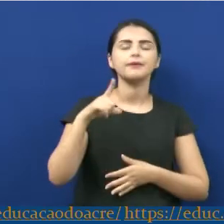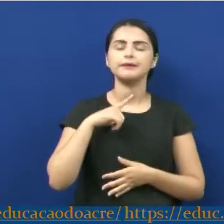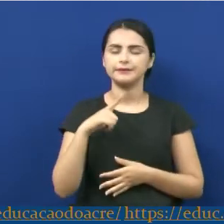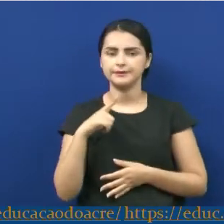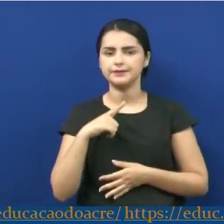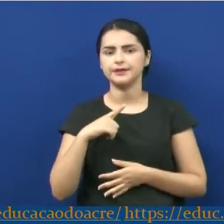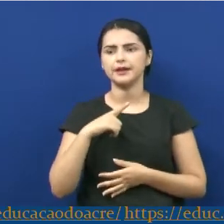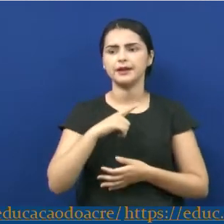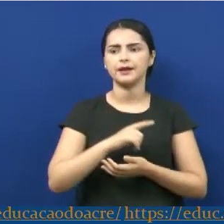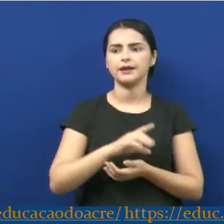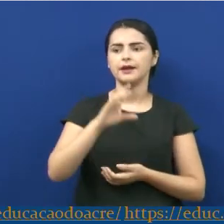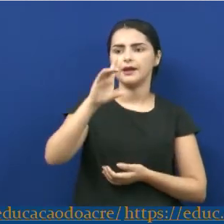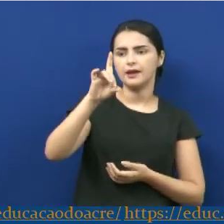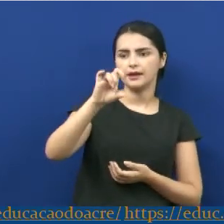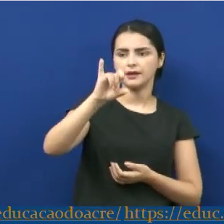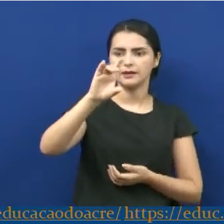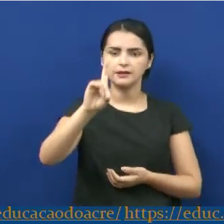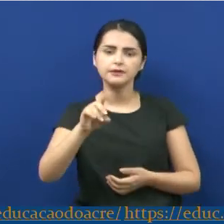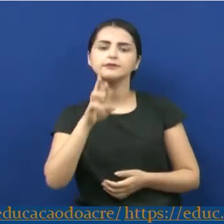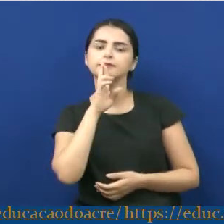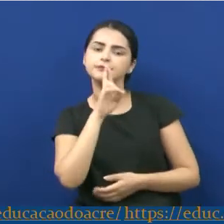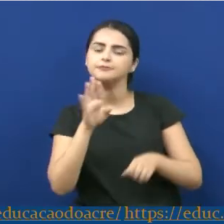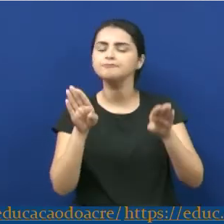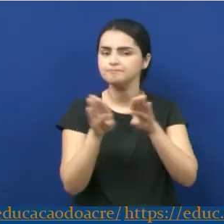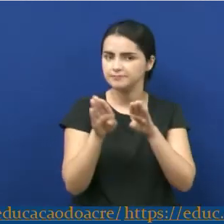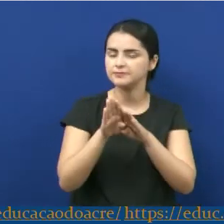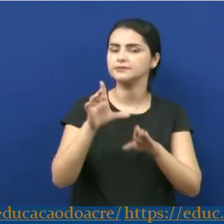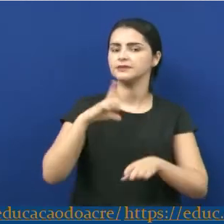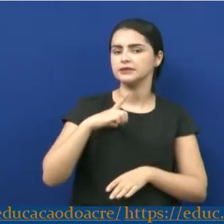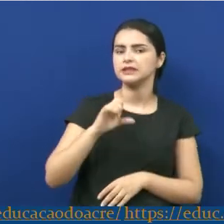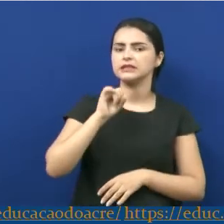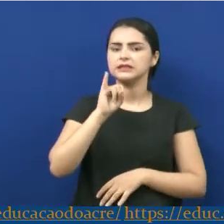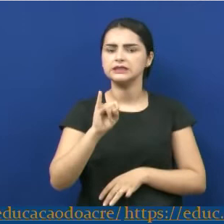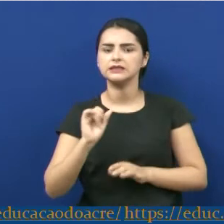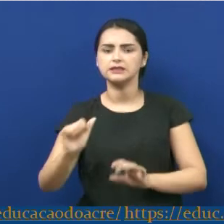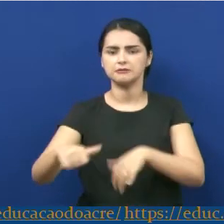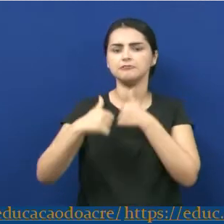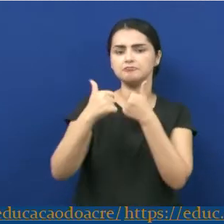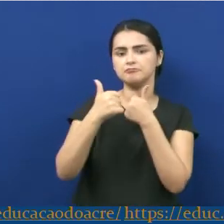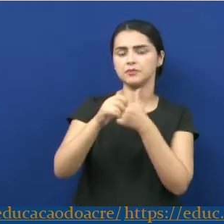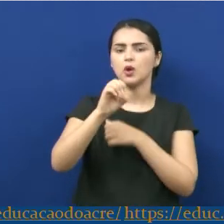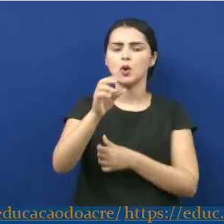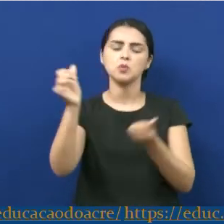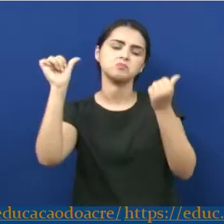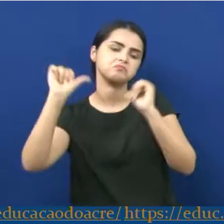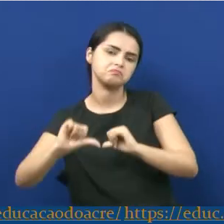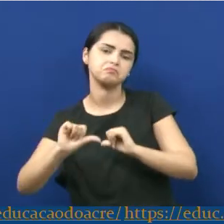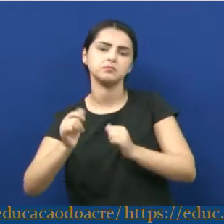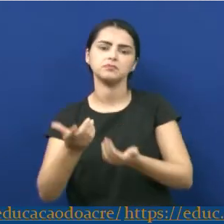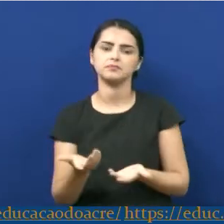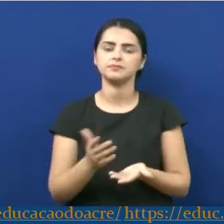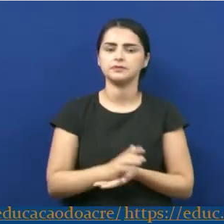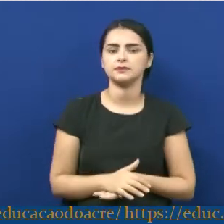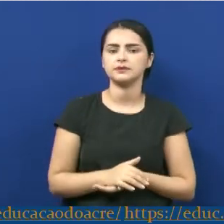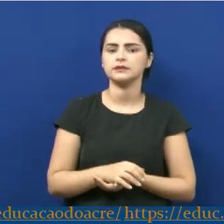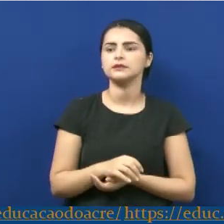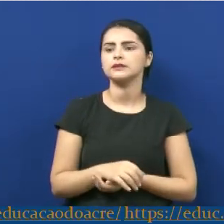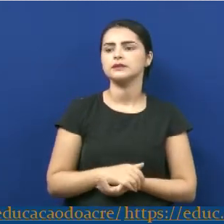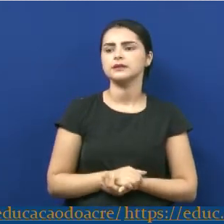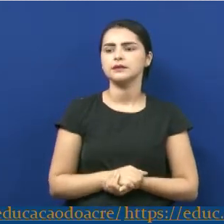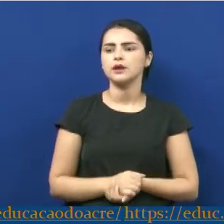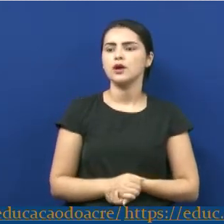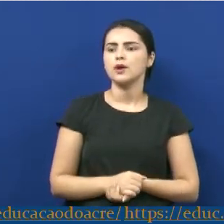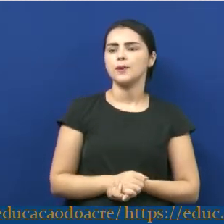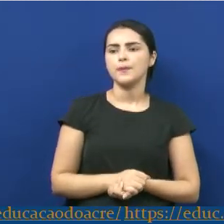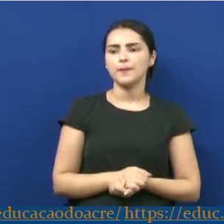did, na resposta eu também vou ter, seja ela negativa ou afirmativa. Short answers na negativa, no,